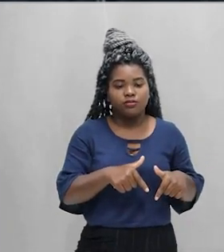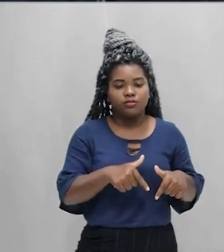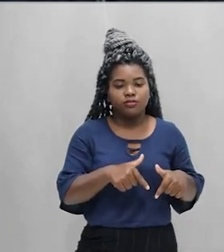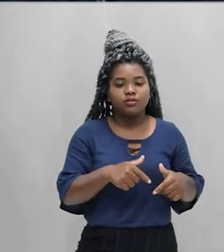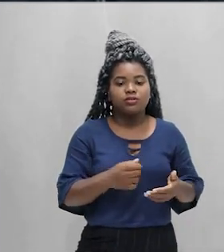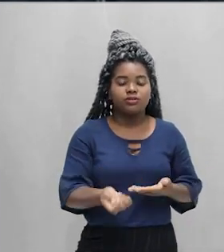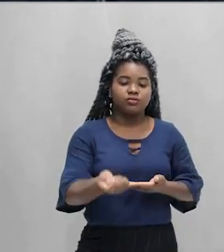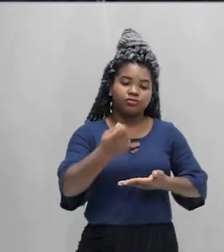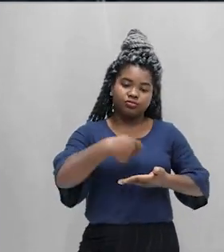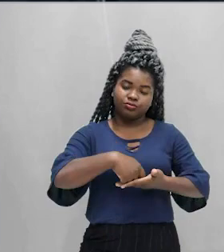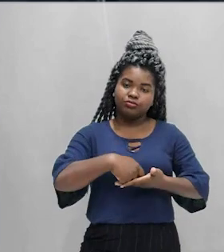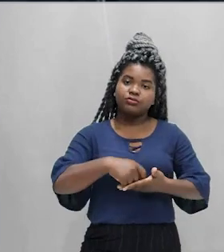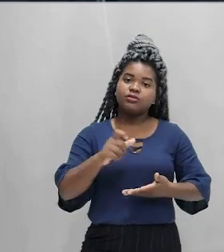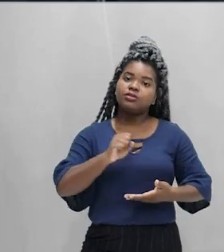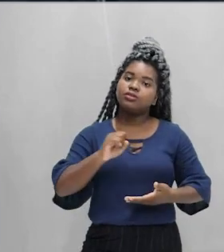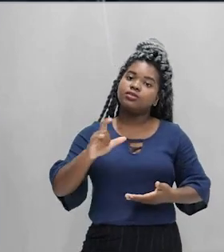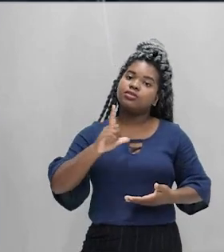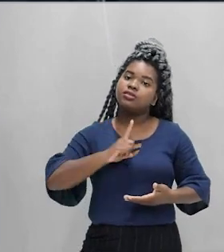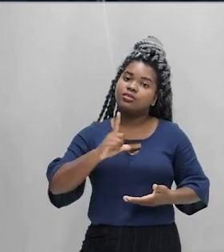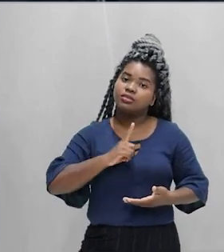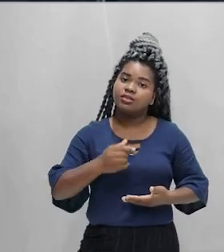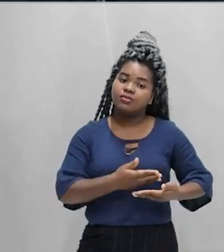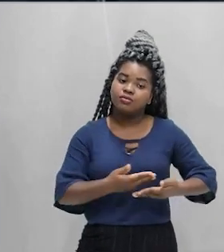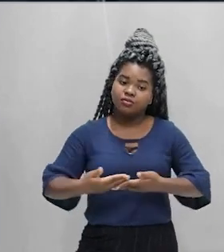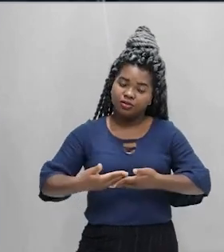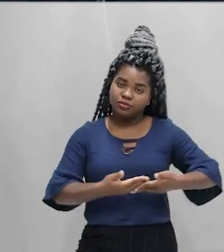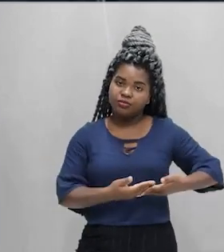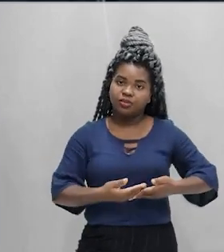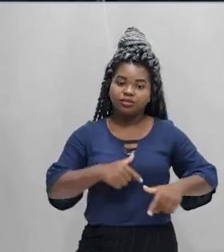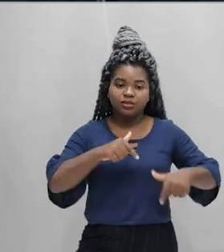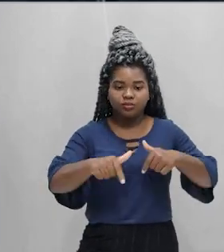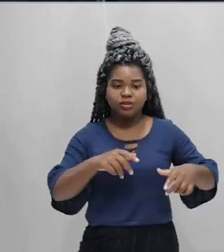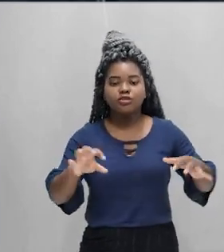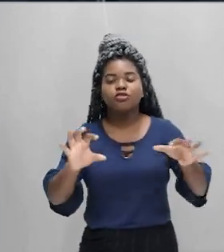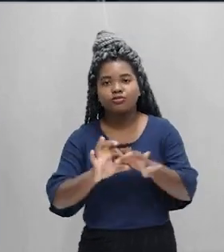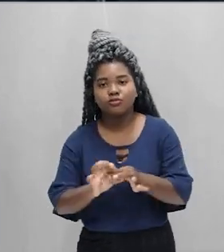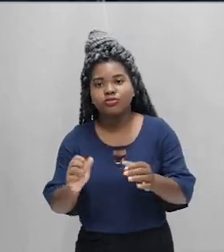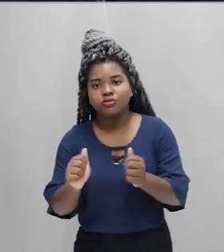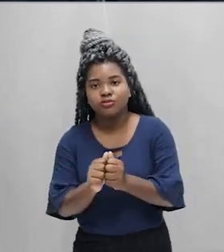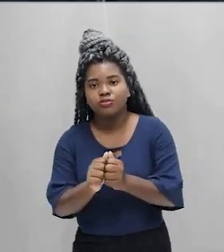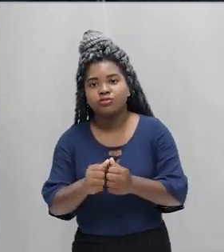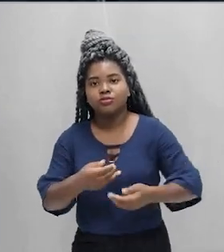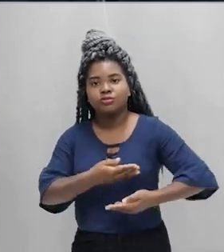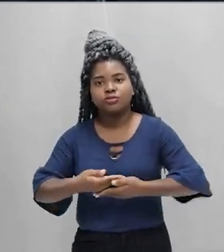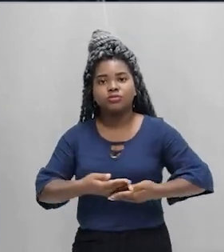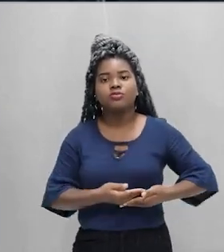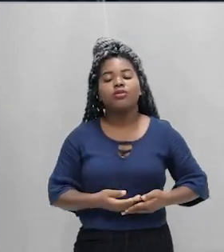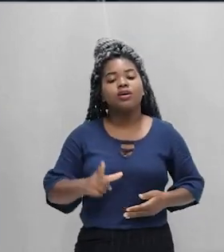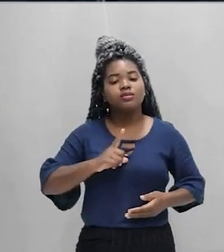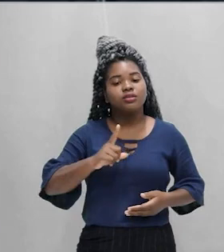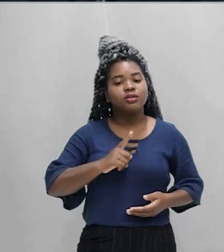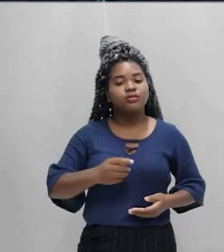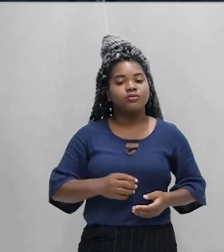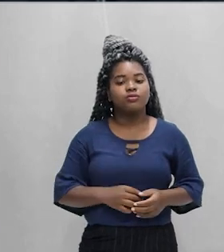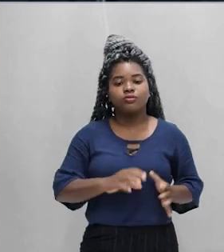recebendo. E se ela tem um bebê, significa que o bebê estava com ela. Aí vem aquela questão, onde hoje em dia,